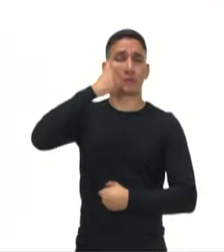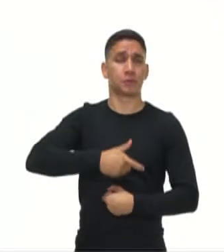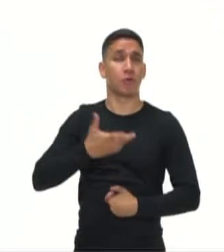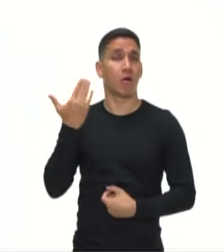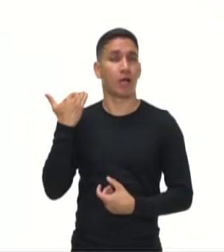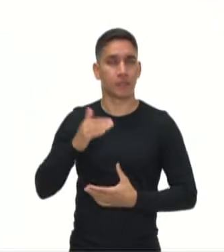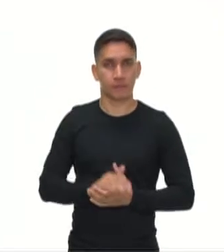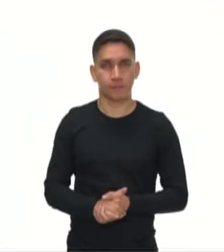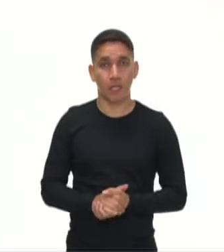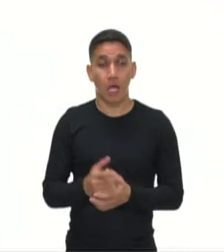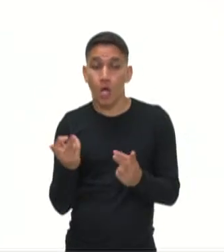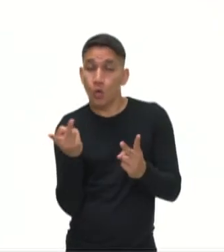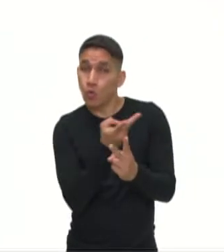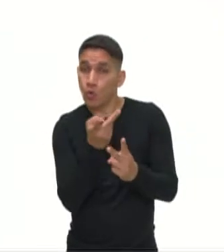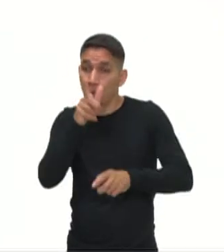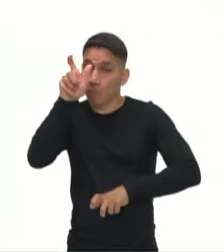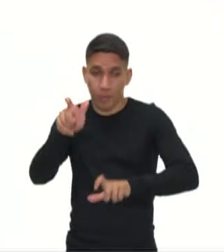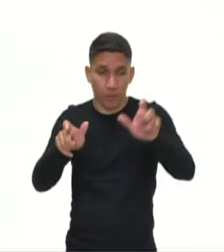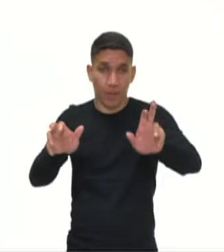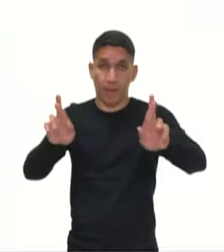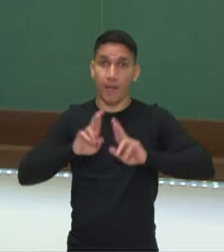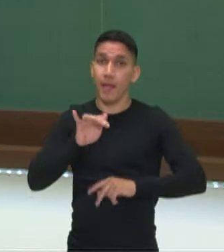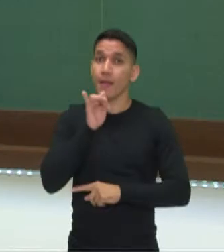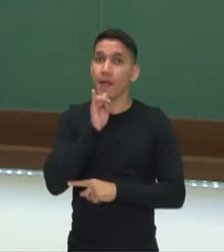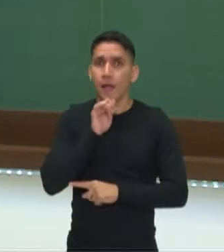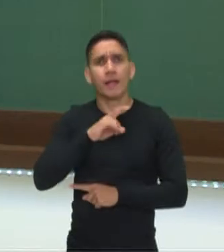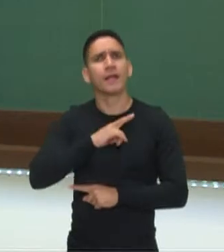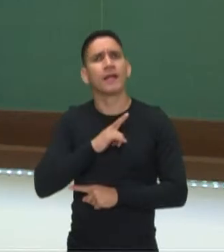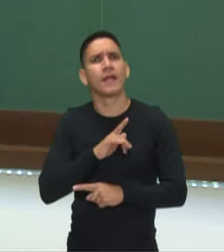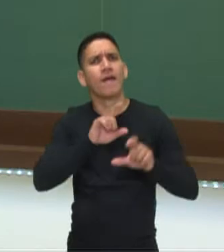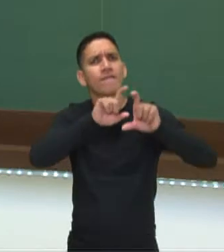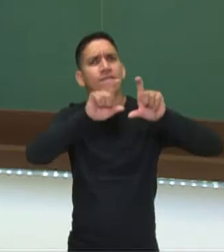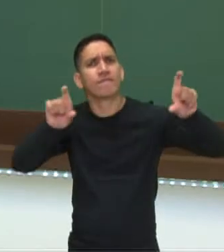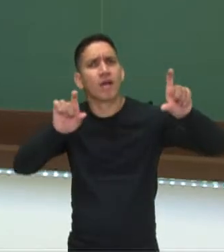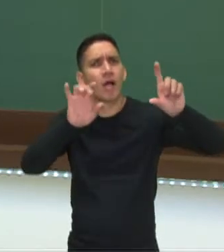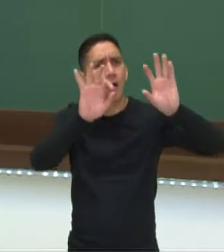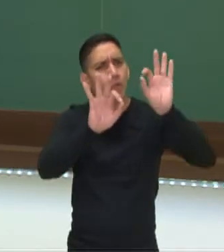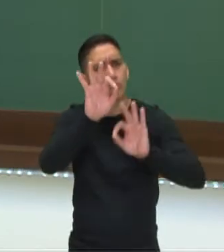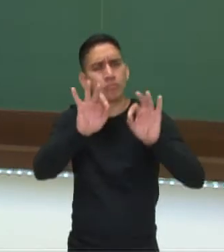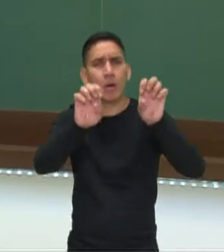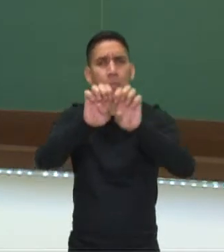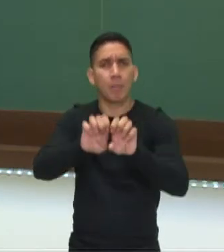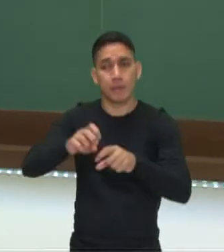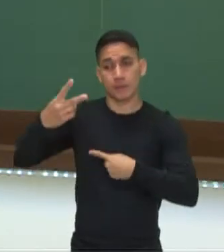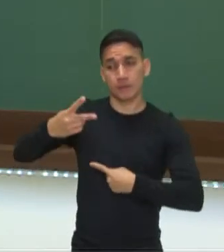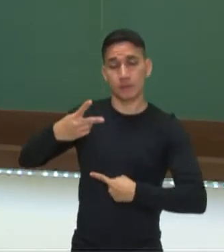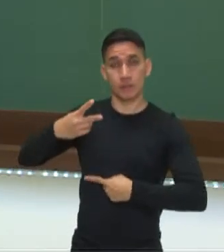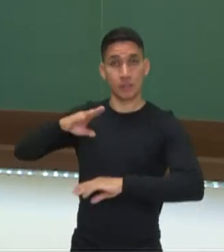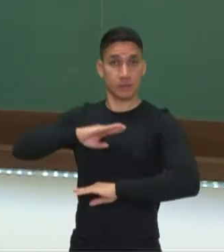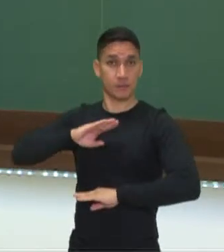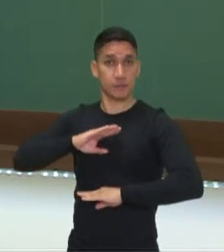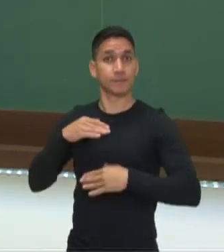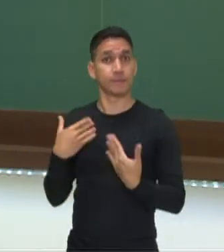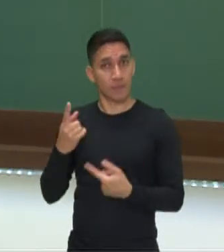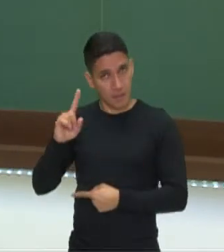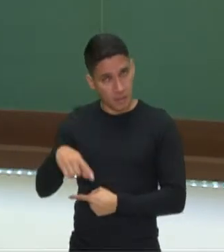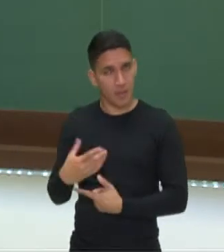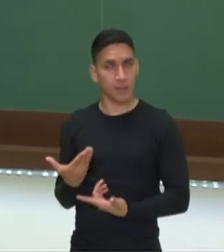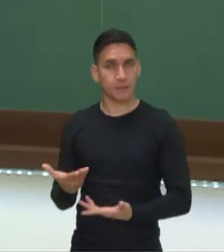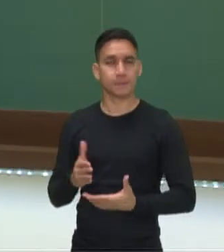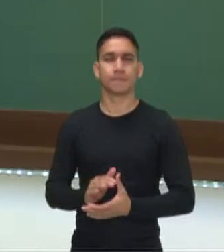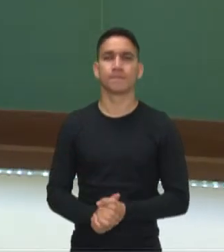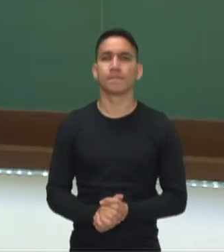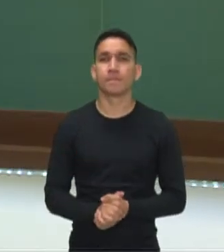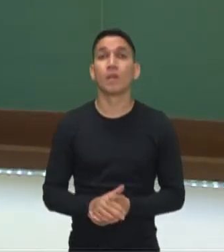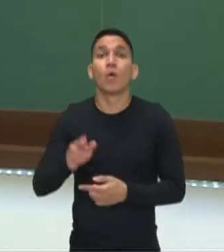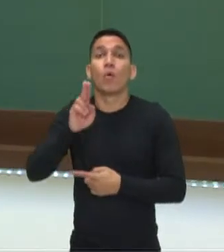Então, nesses dois exemplos que eu dei para vocês, nós temos frases estruturadas na second conditional, na segunda condicional.